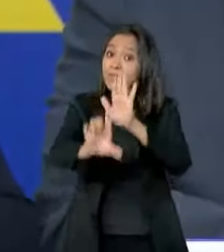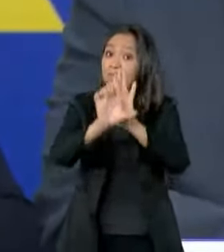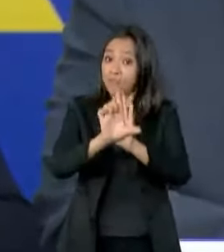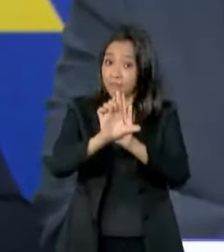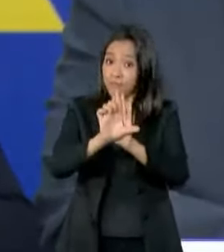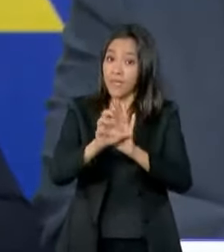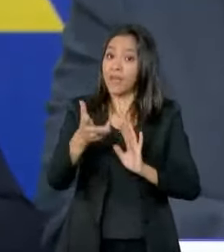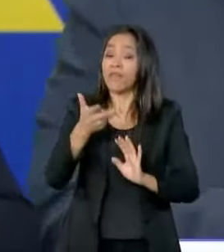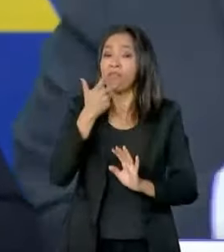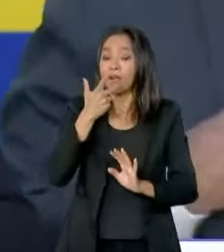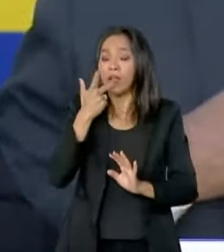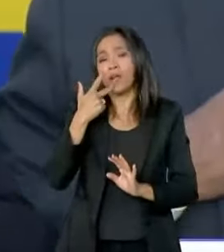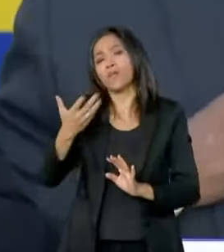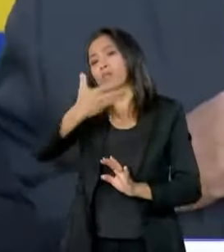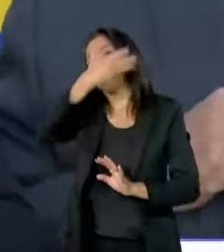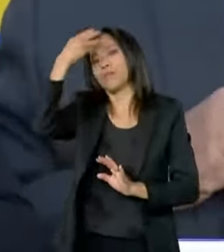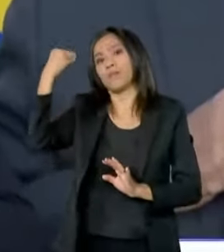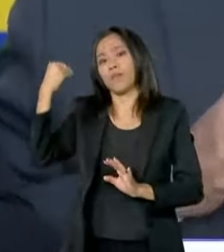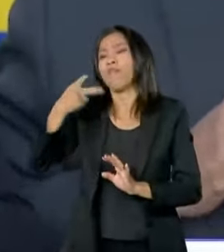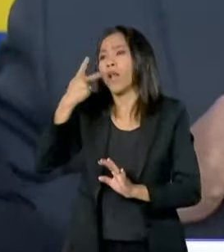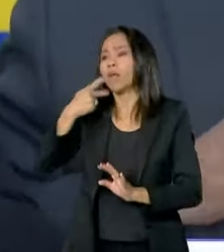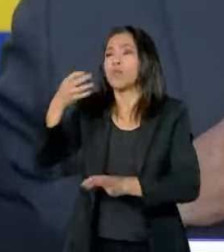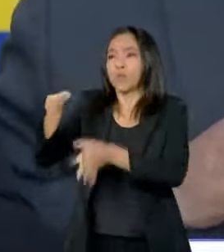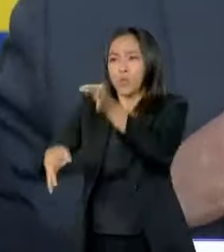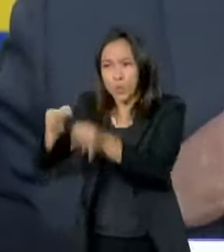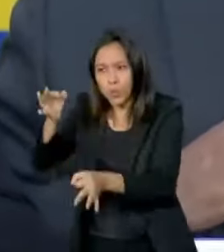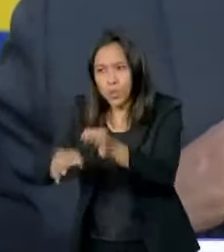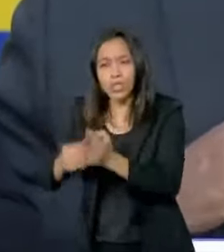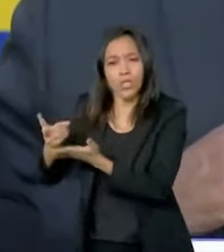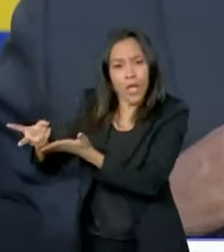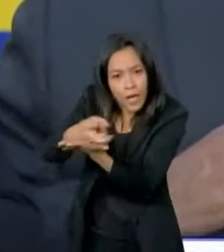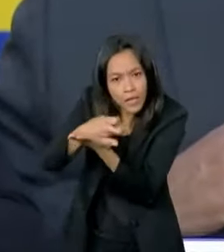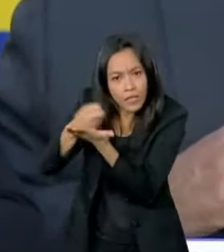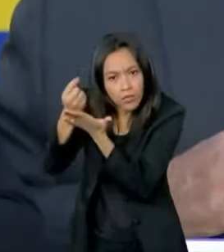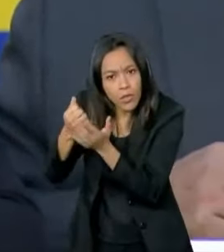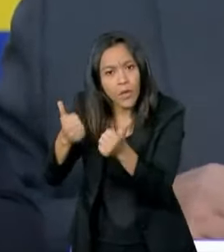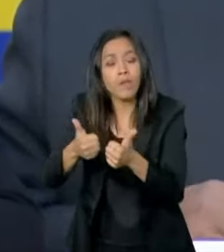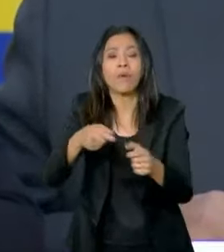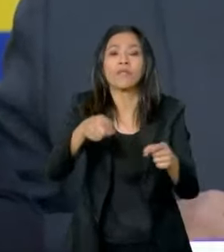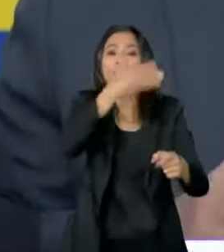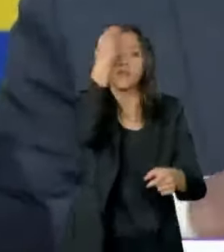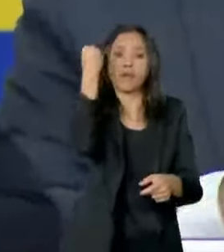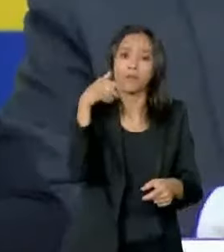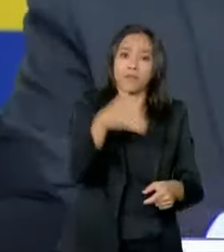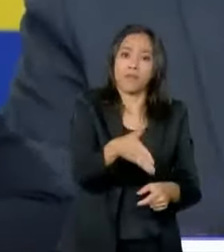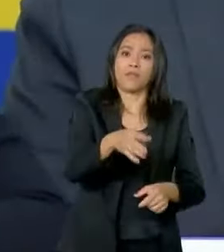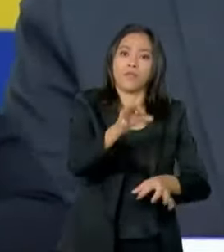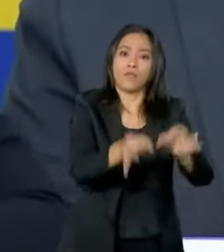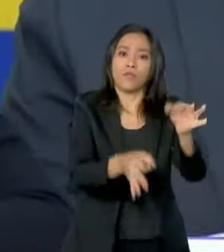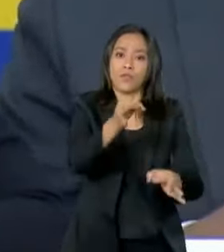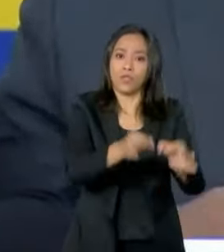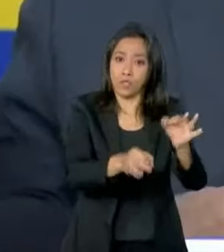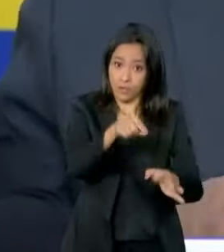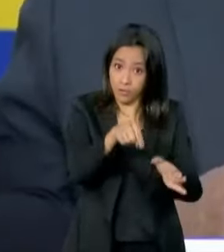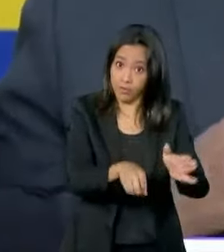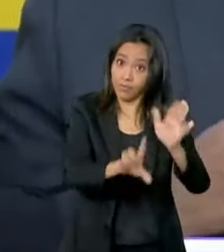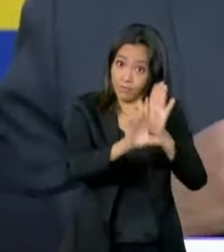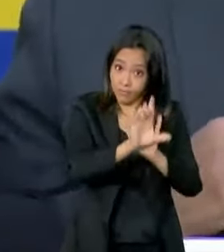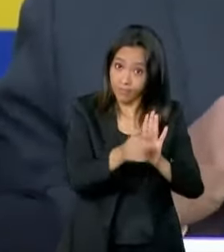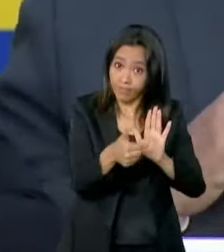tributária, esquecemos de justiça fiscal. Nesse aspecto, sim, nós estamos mexendo com andar de braço. Então, temos que mexer com andar de